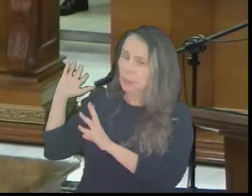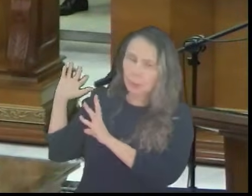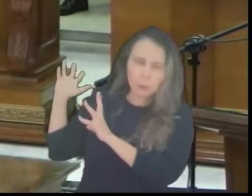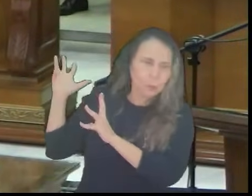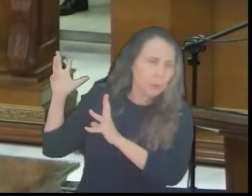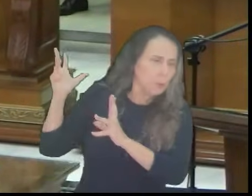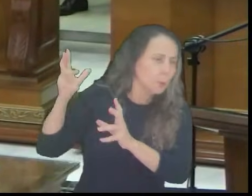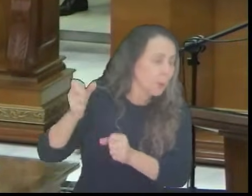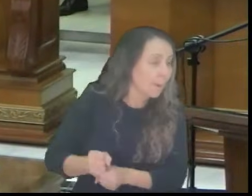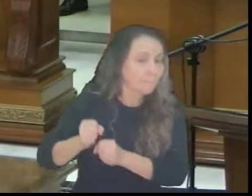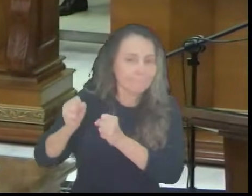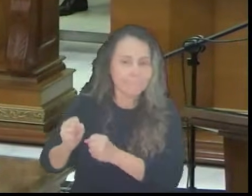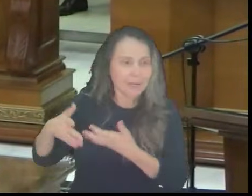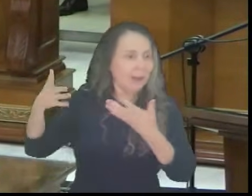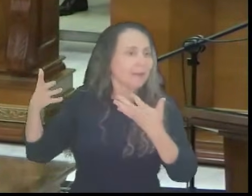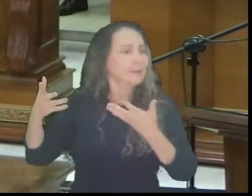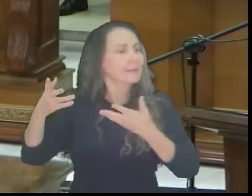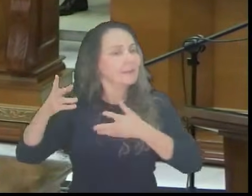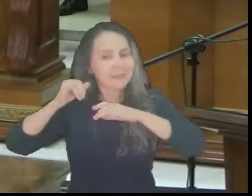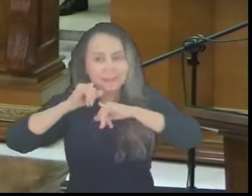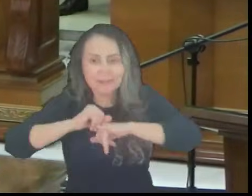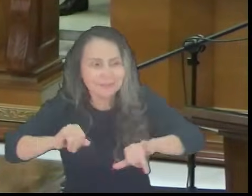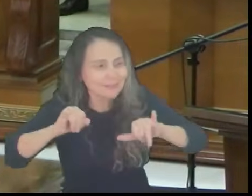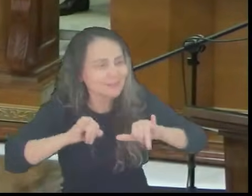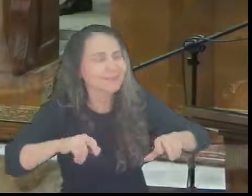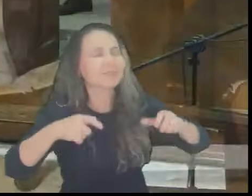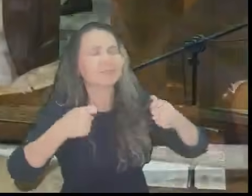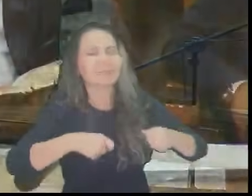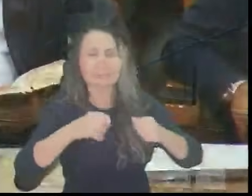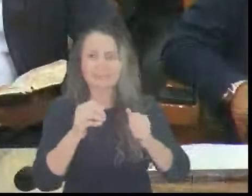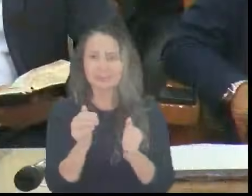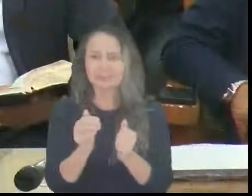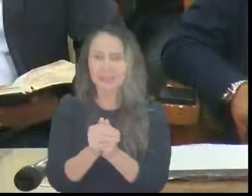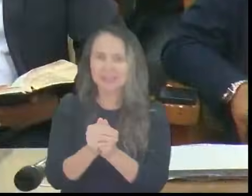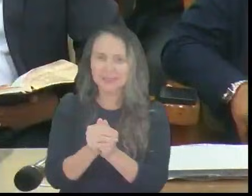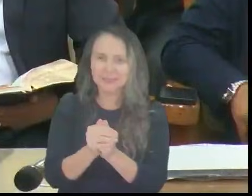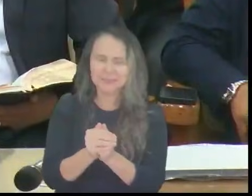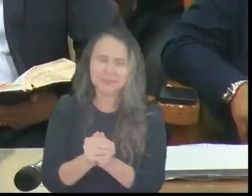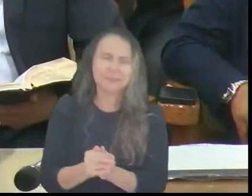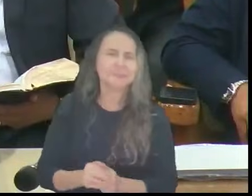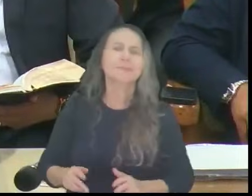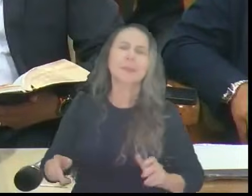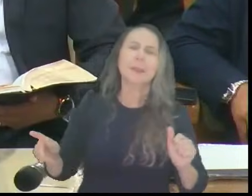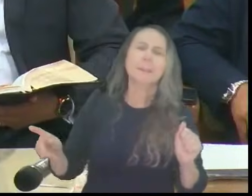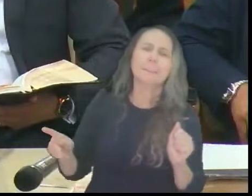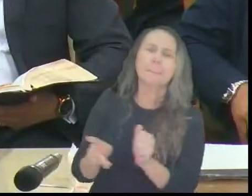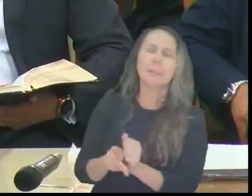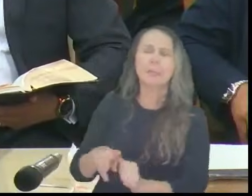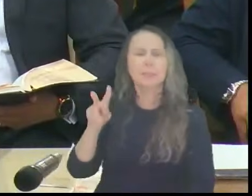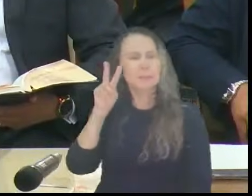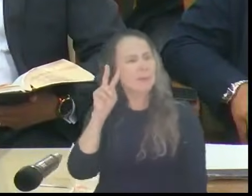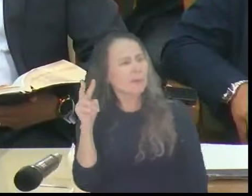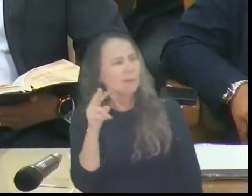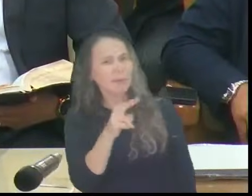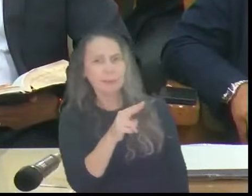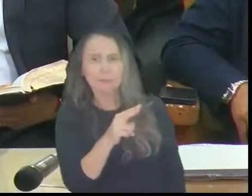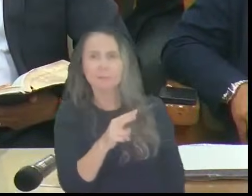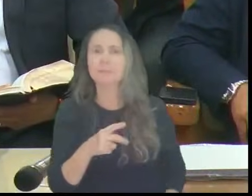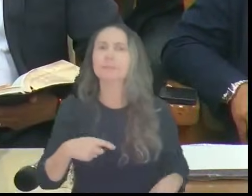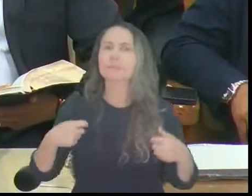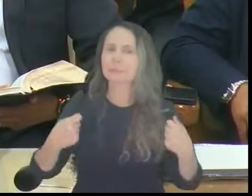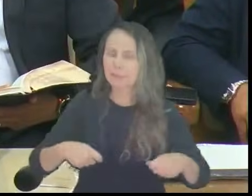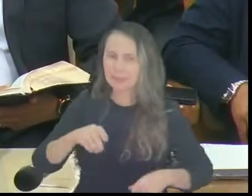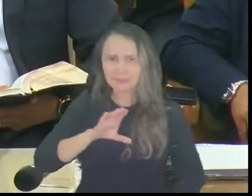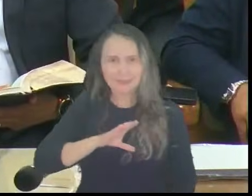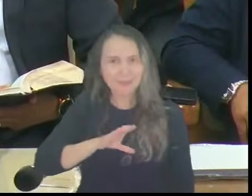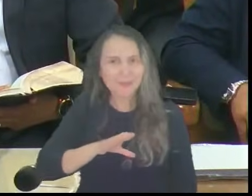ouvido. Quem pode dizer amém em nome de Jesus? Pedro olhou para eles, irmão, isso é preciso poder, isso é preciso ousadia